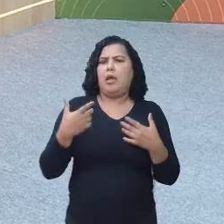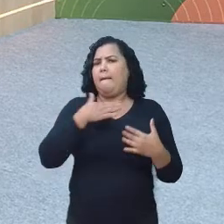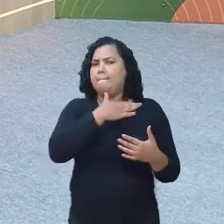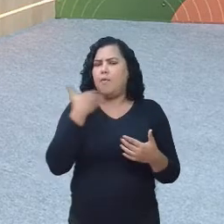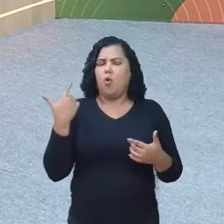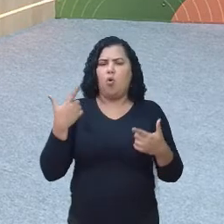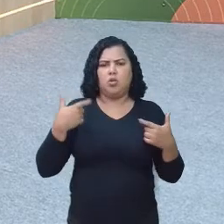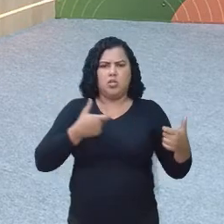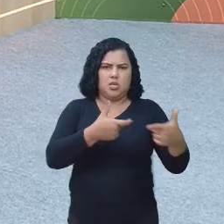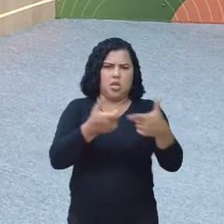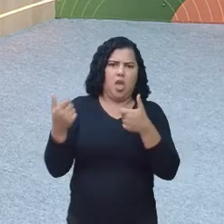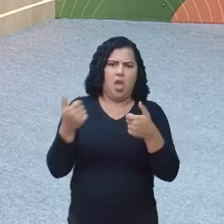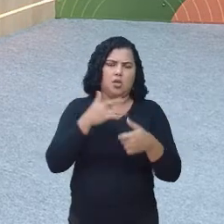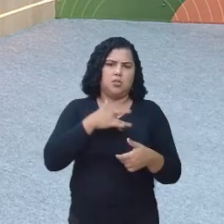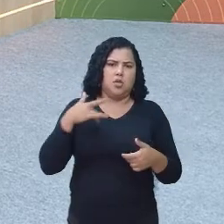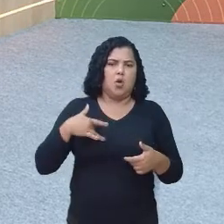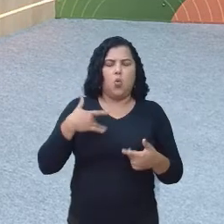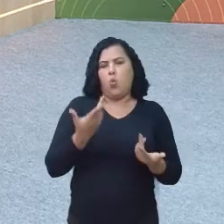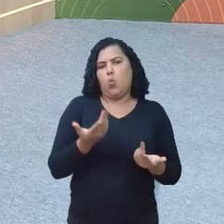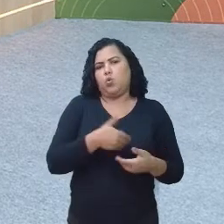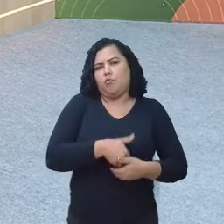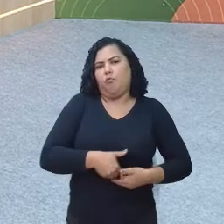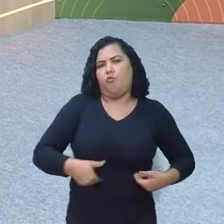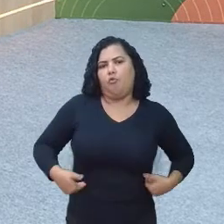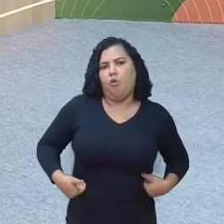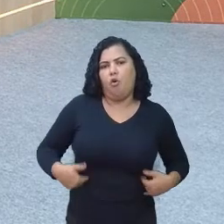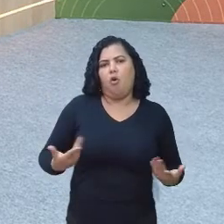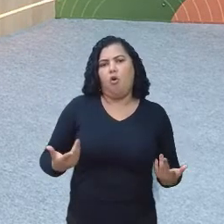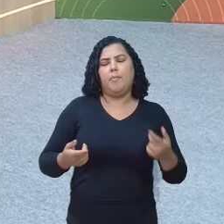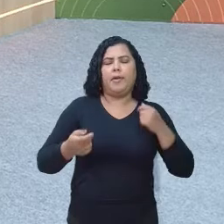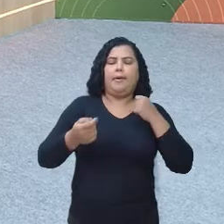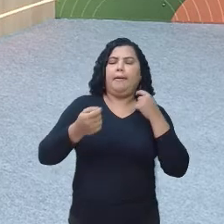sobre saúde, sobre fome, sobre questões